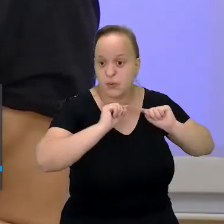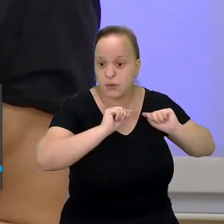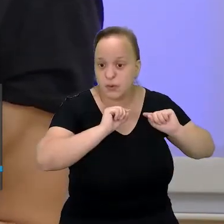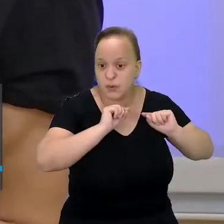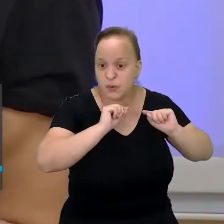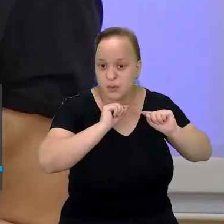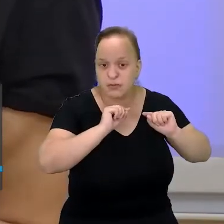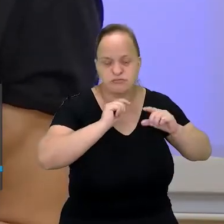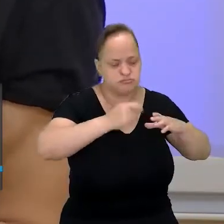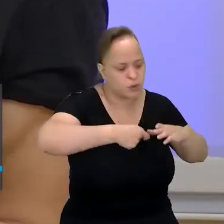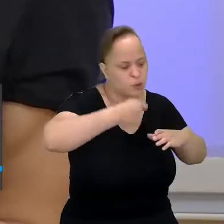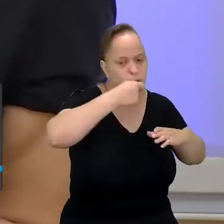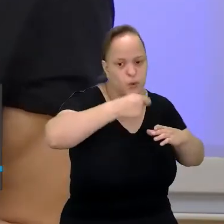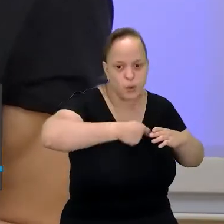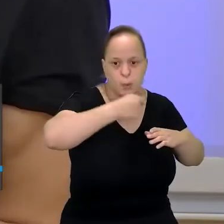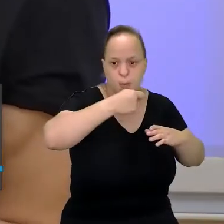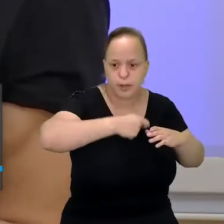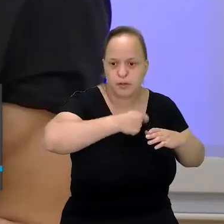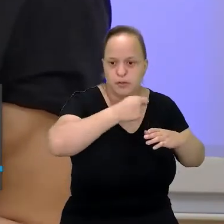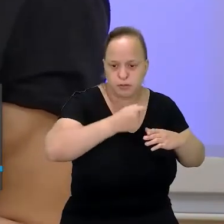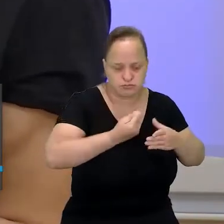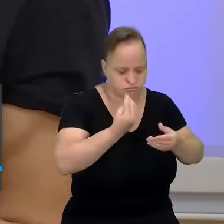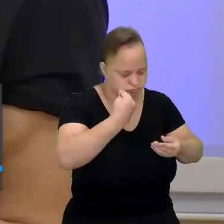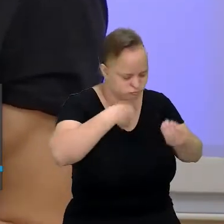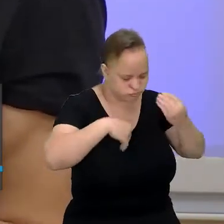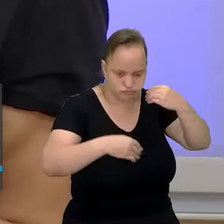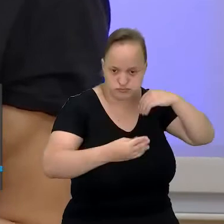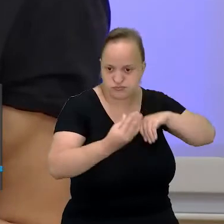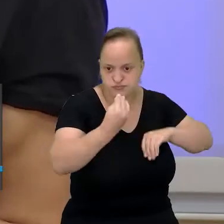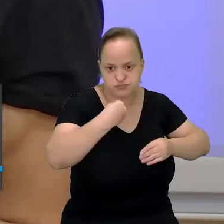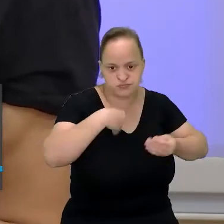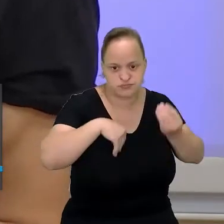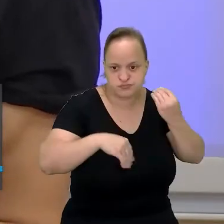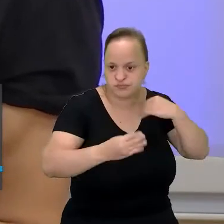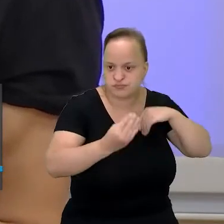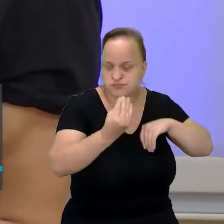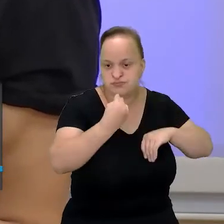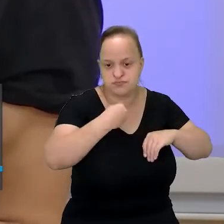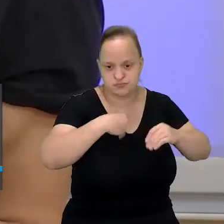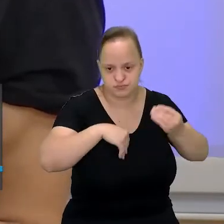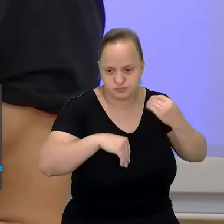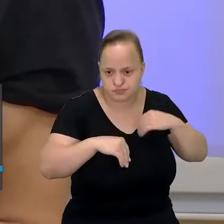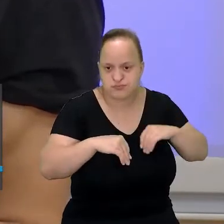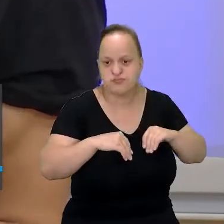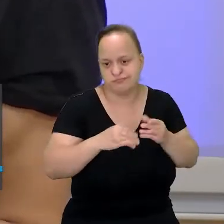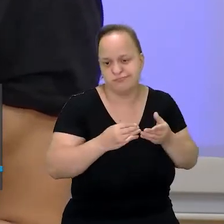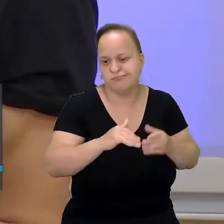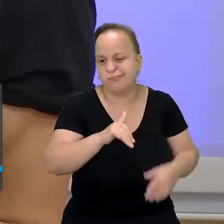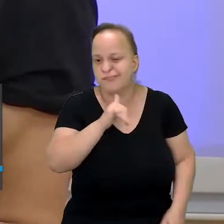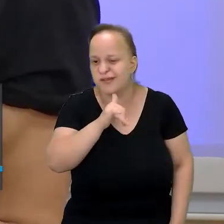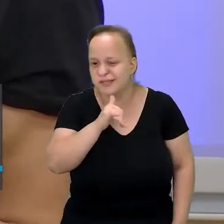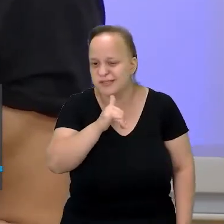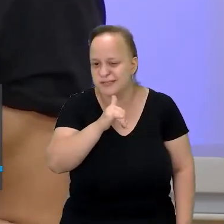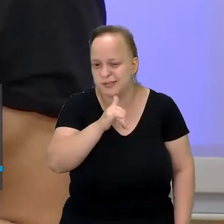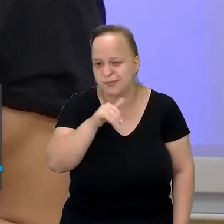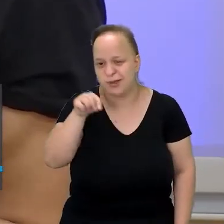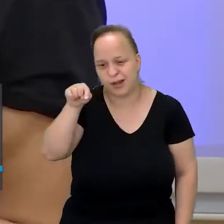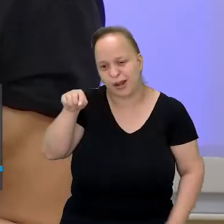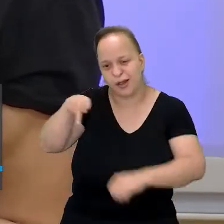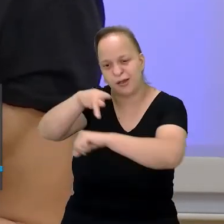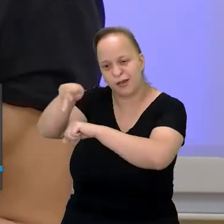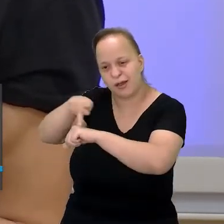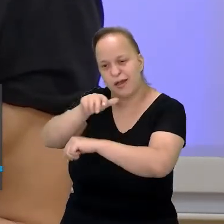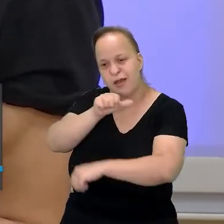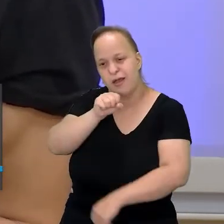você vai comendo, os nutrientes, tudo que você vai consumindo tem um peso. É só a gente ver que, por exemplo, na Ásia, a gente tem os países